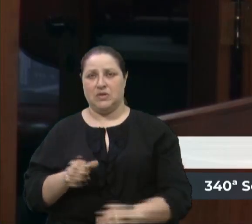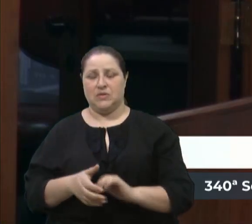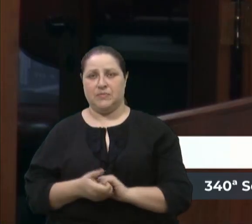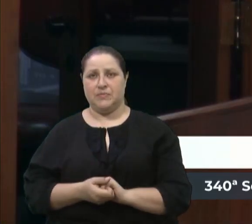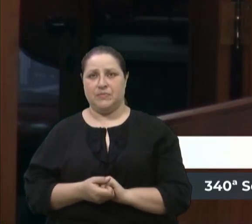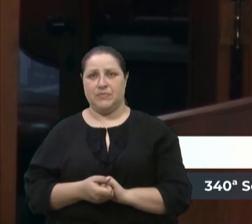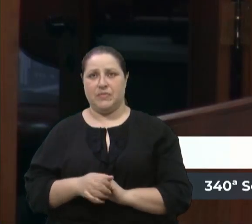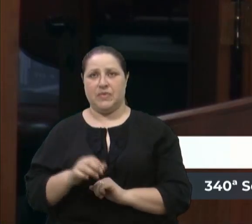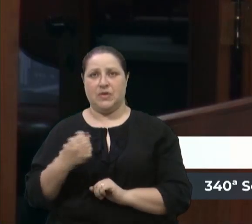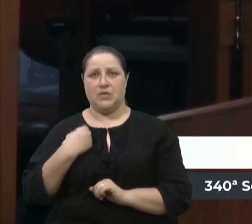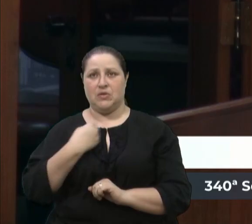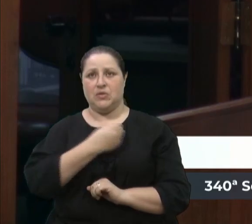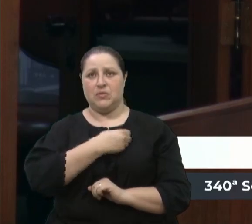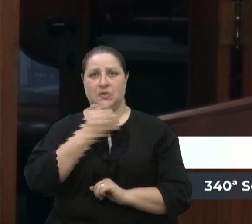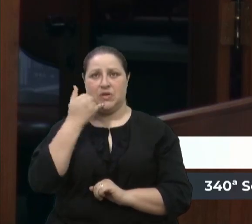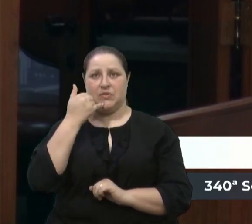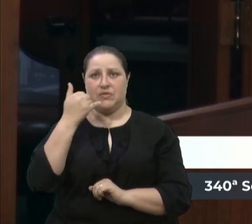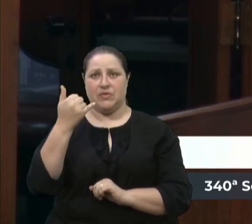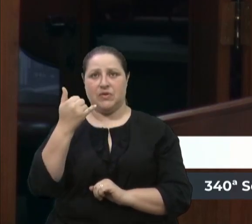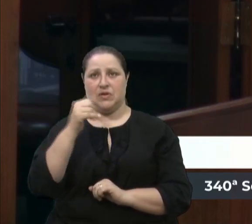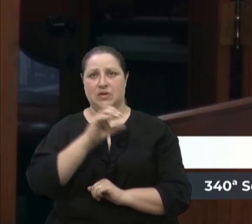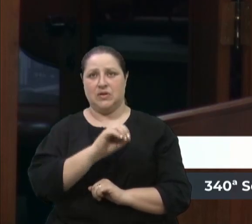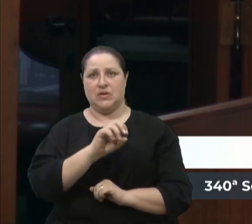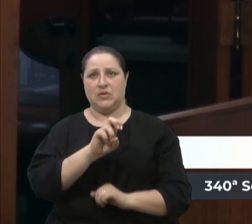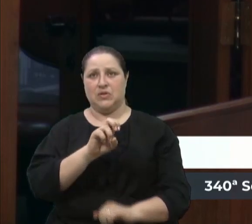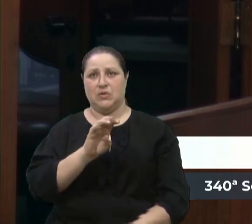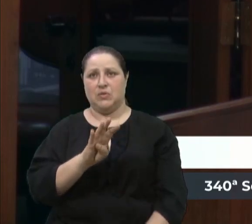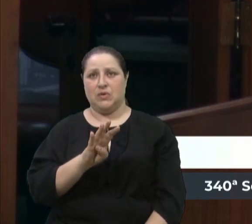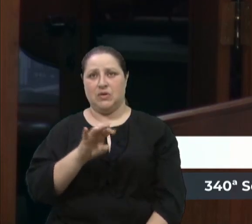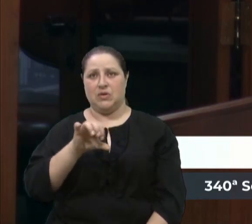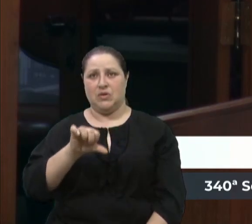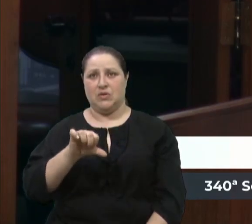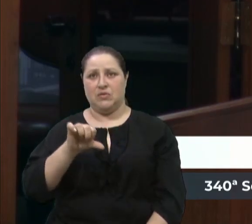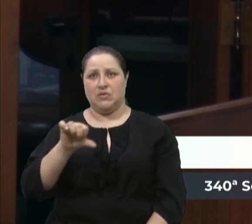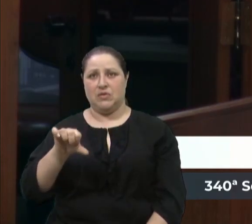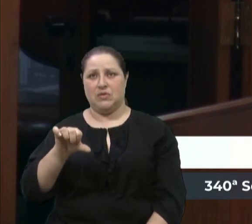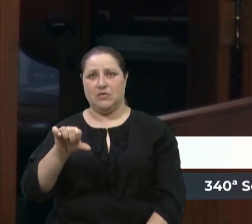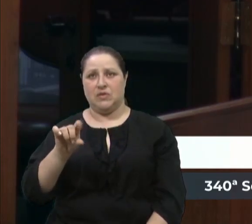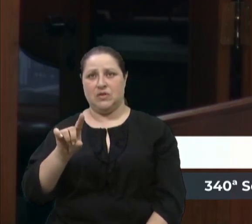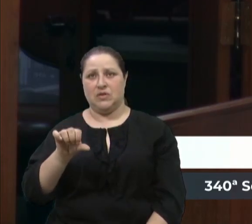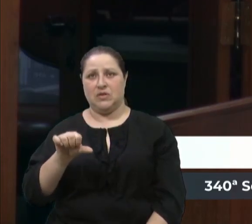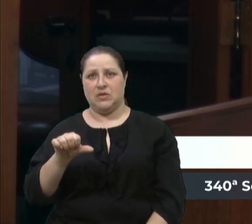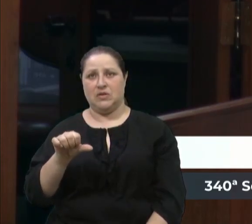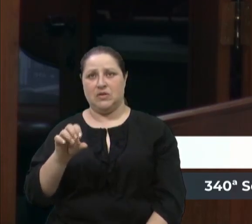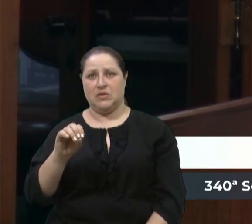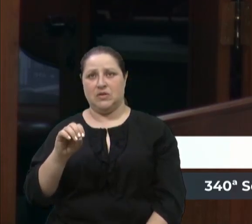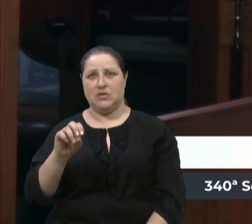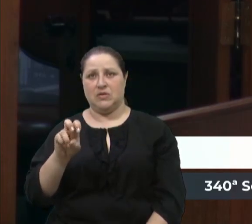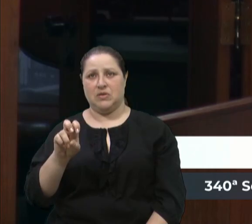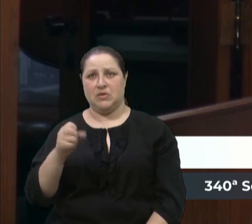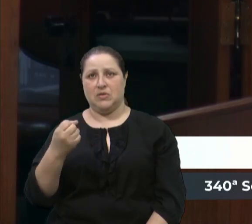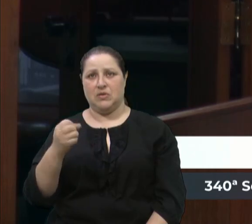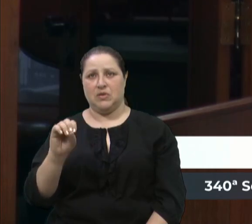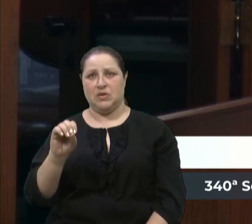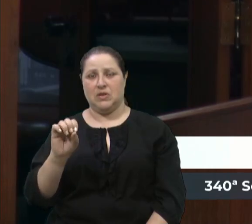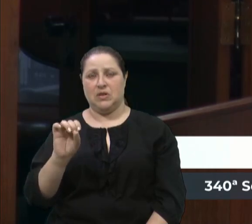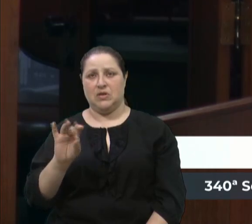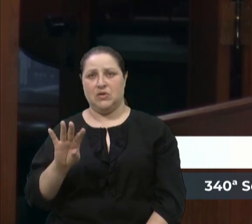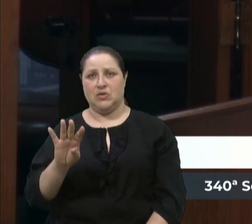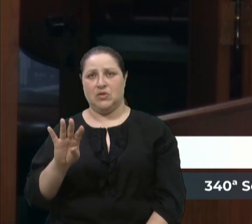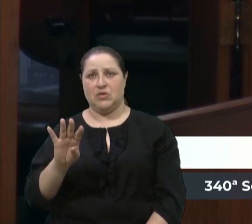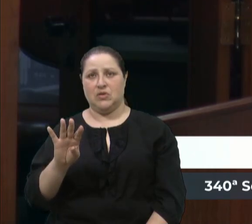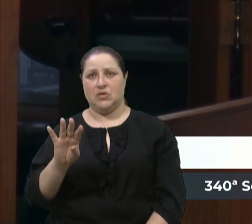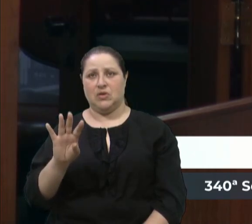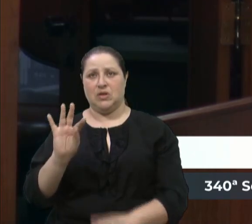Pelos telefones 054 99916 0580, apenas mensagem